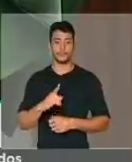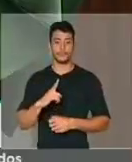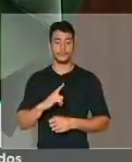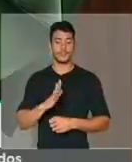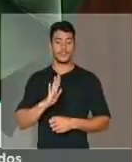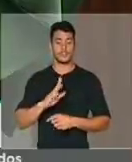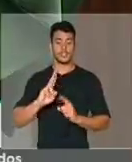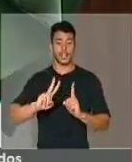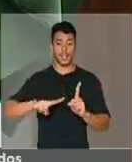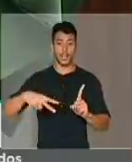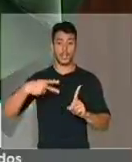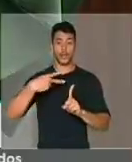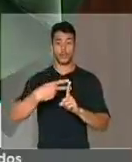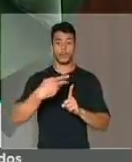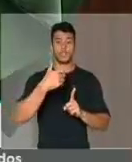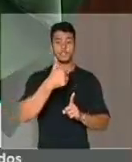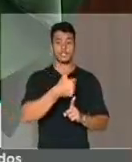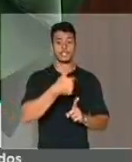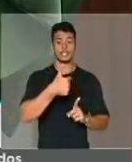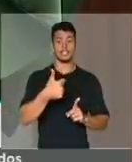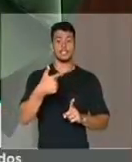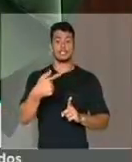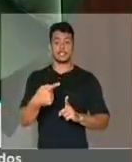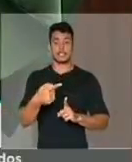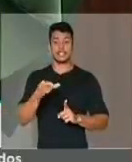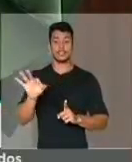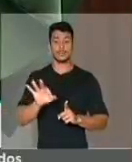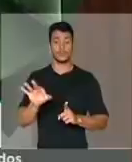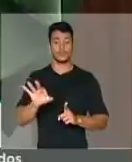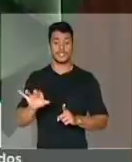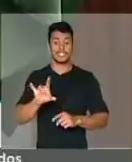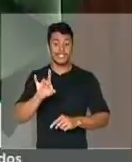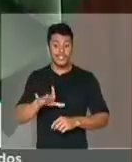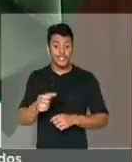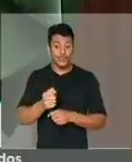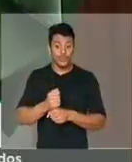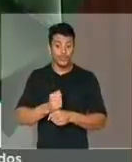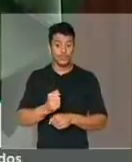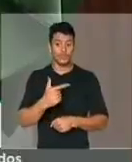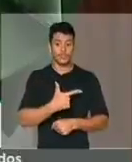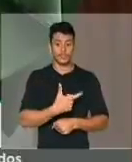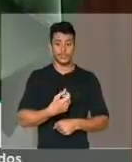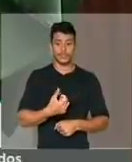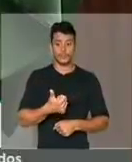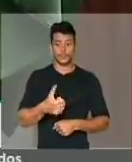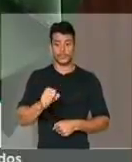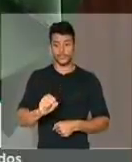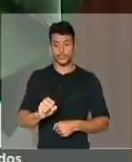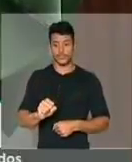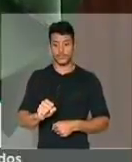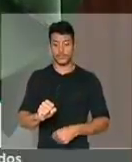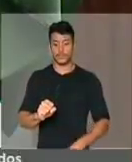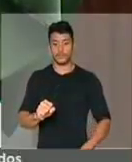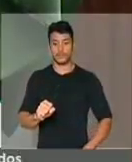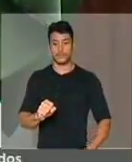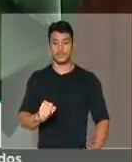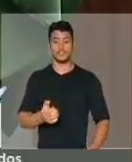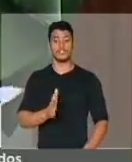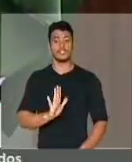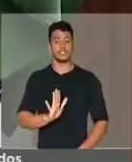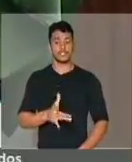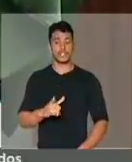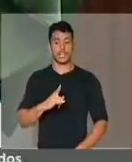em 117% a mais apenas em 2018. Chegamos à triste